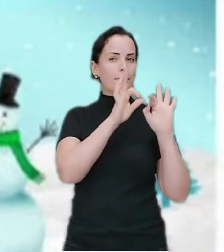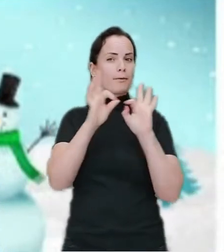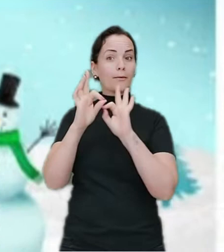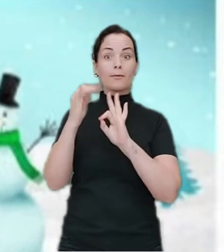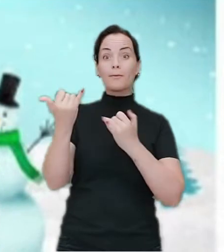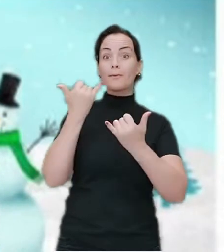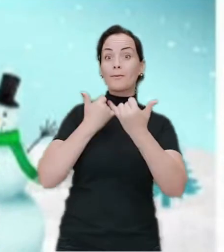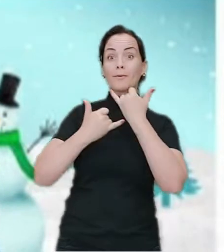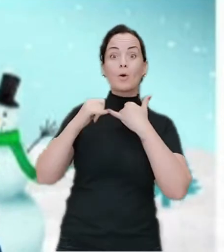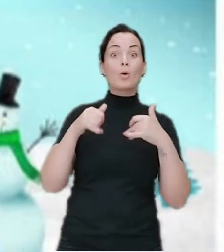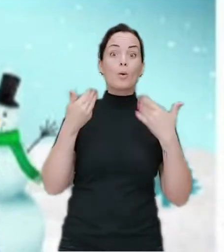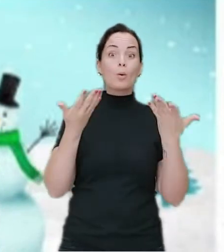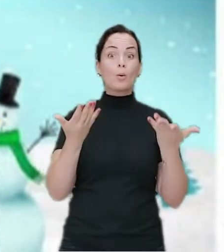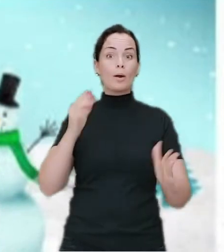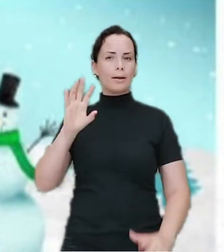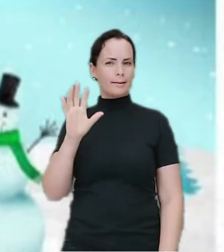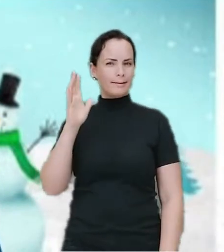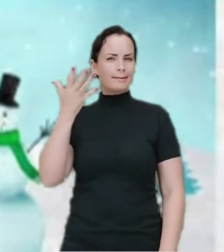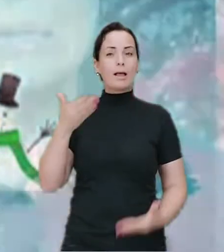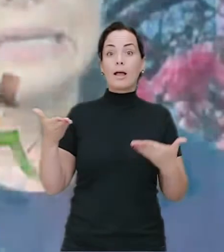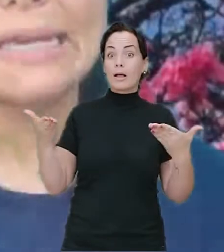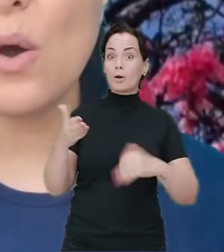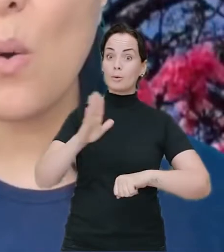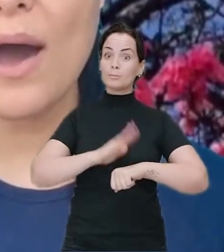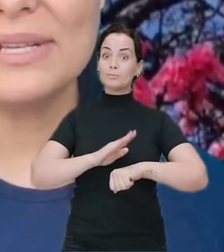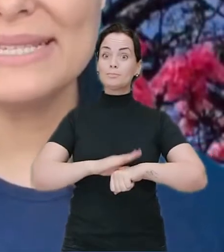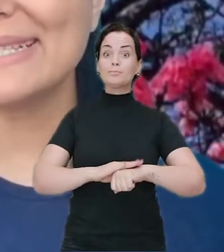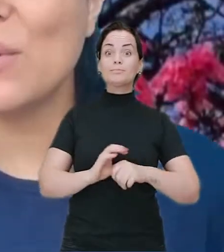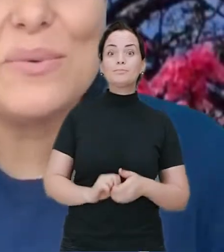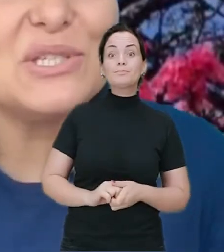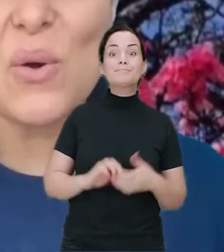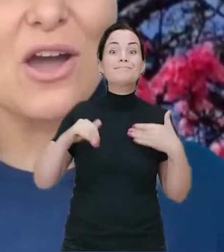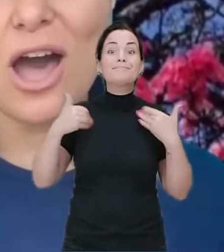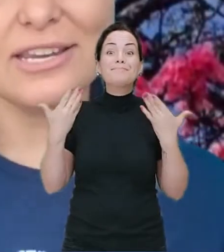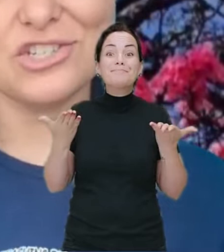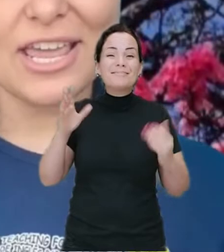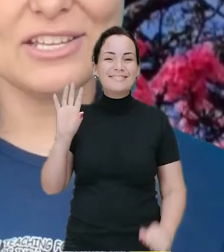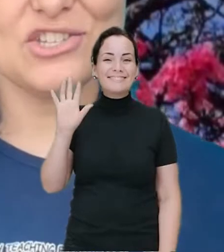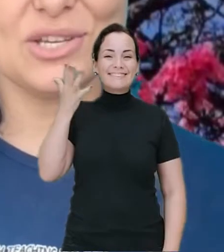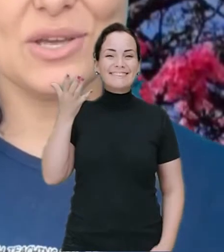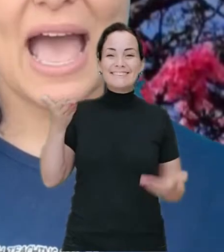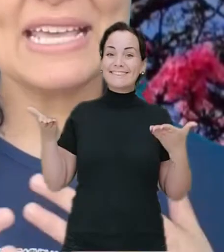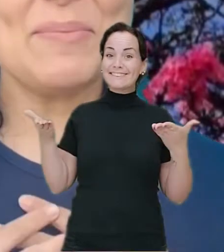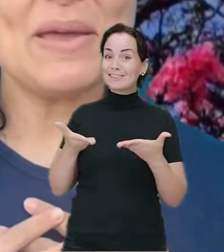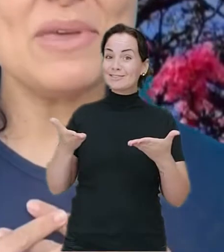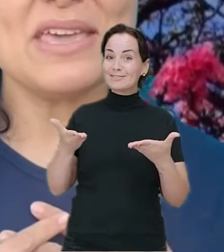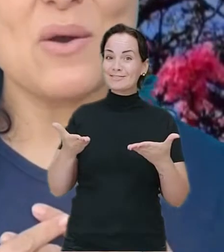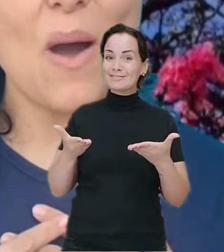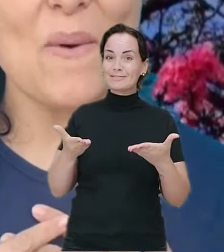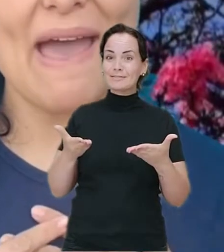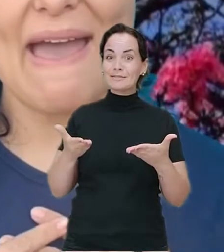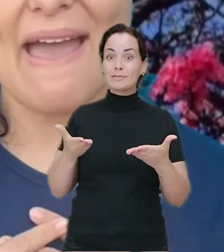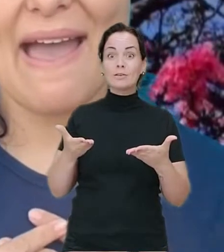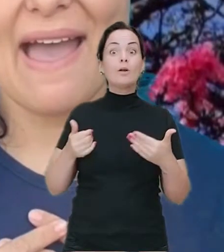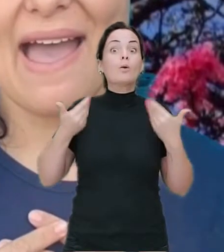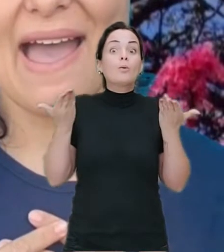qual é a estação em que eu estou agora nesse momento. Em qual estação eu estou agora, gente? Aqui pra mim,